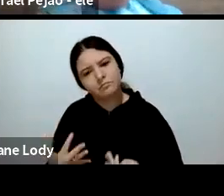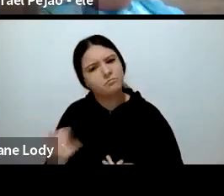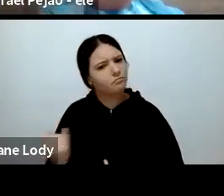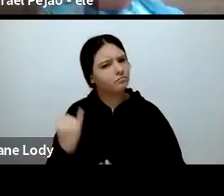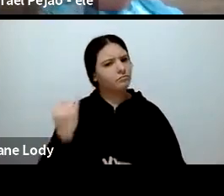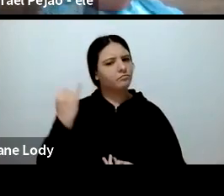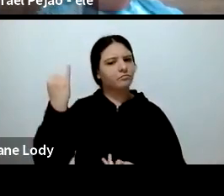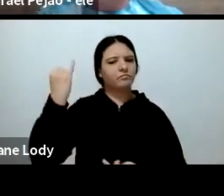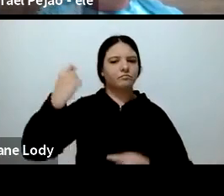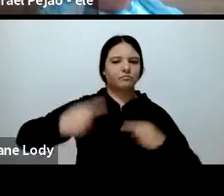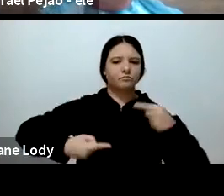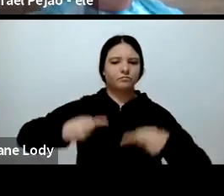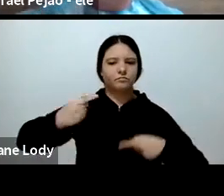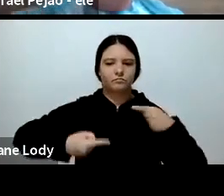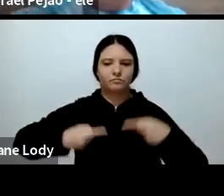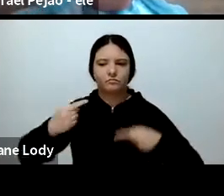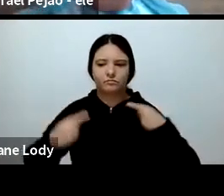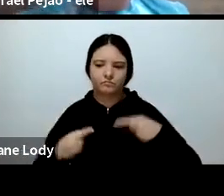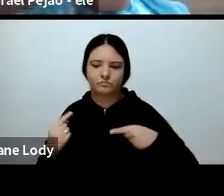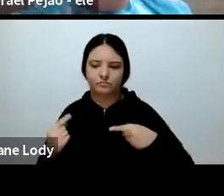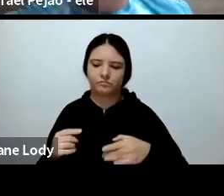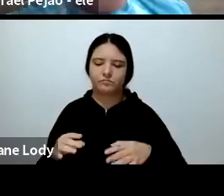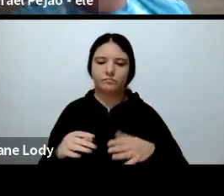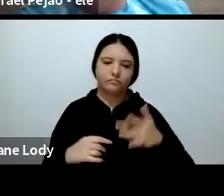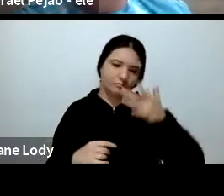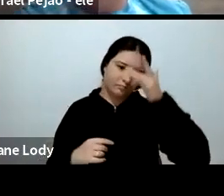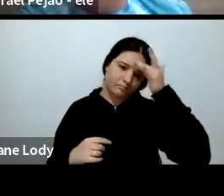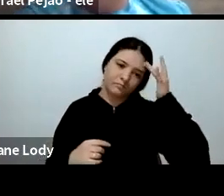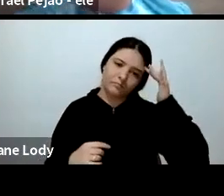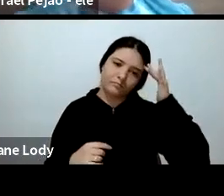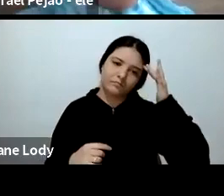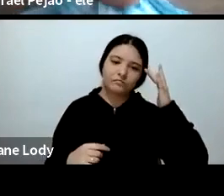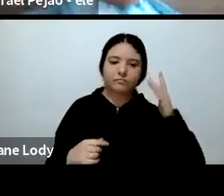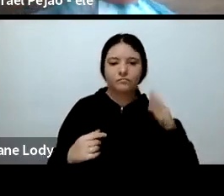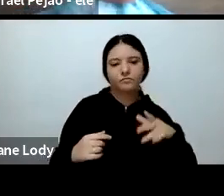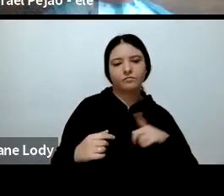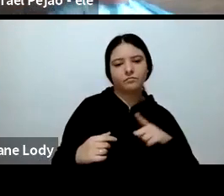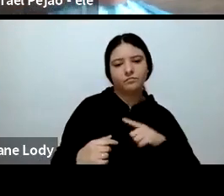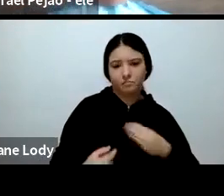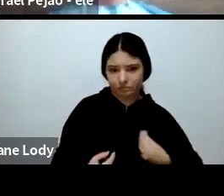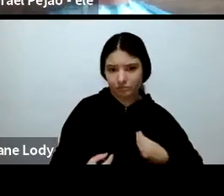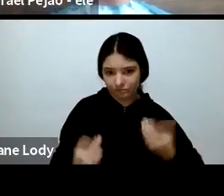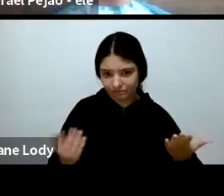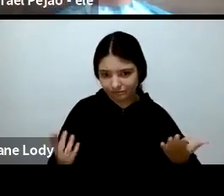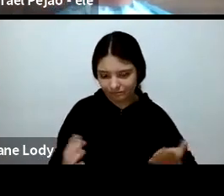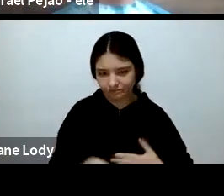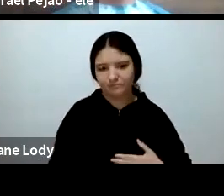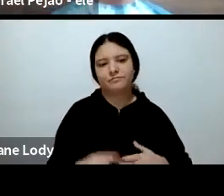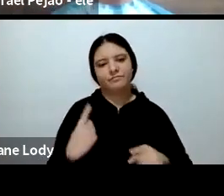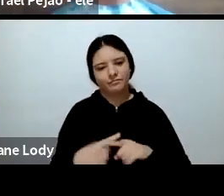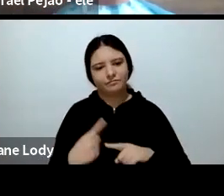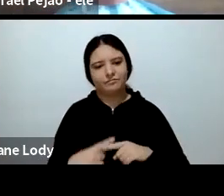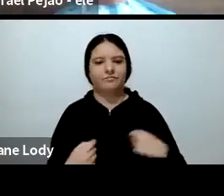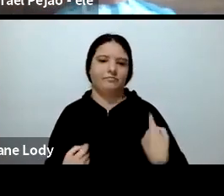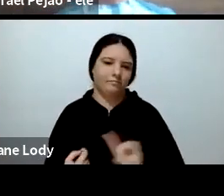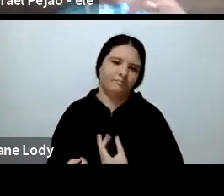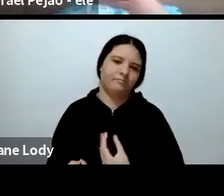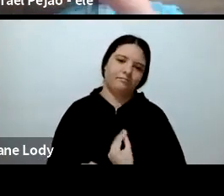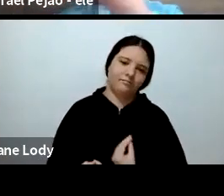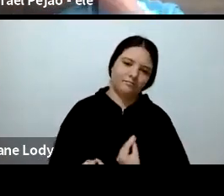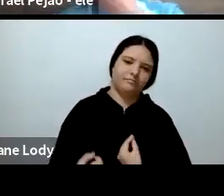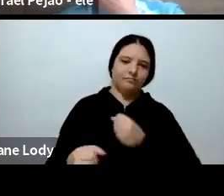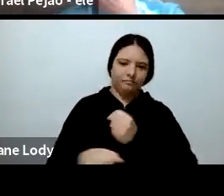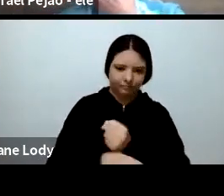sobre esse sujeito, que é um sujeito atravessado por vida, né? Afinal de contas, a gente vive, a gente tem emoção, a